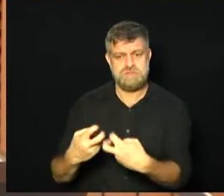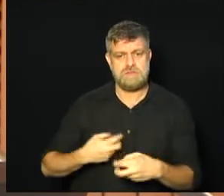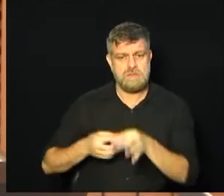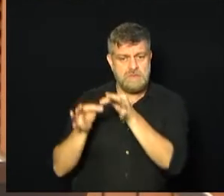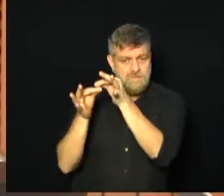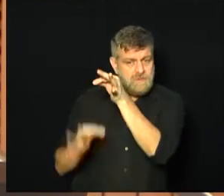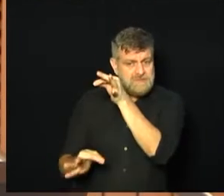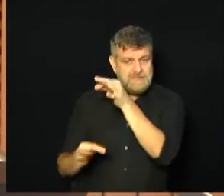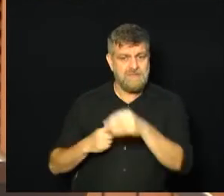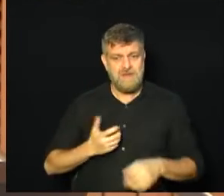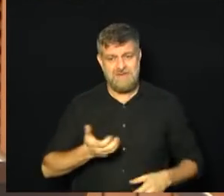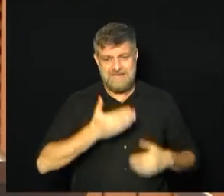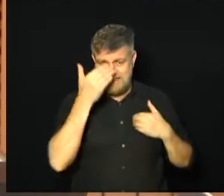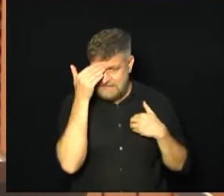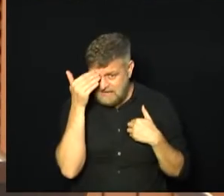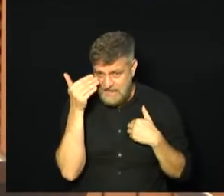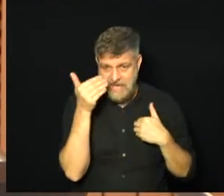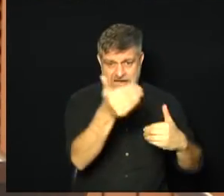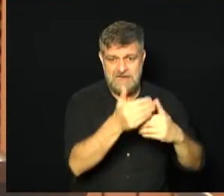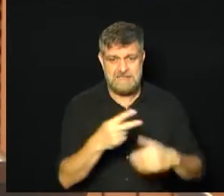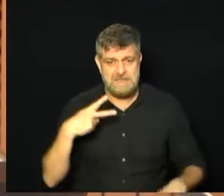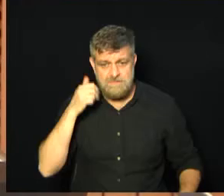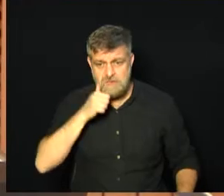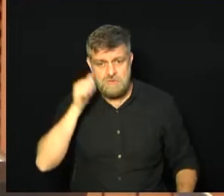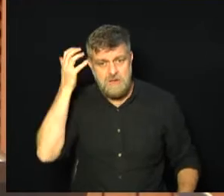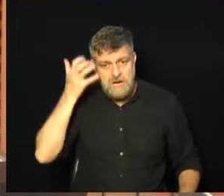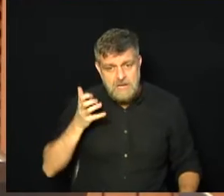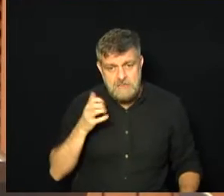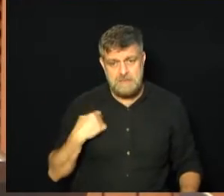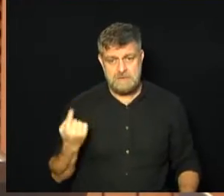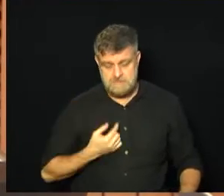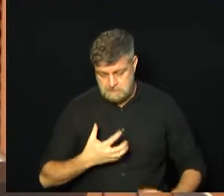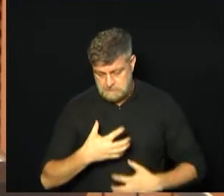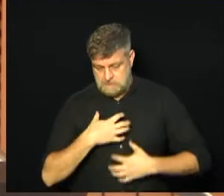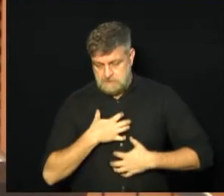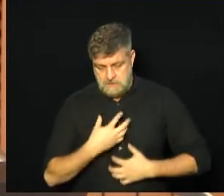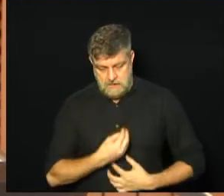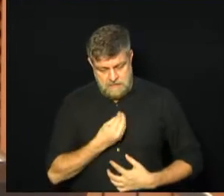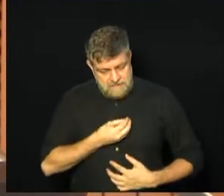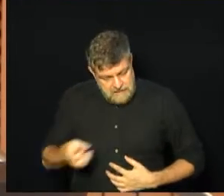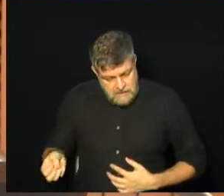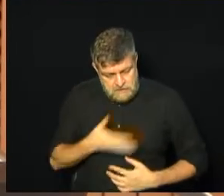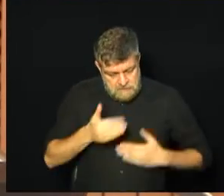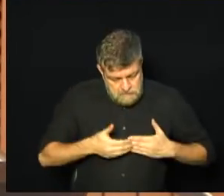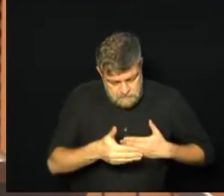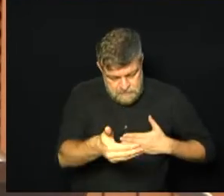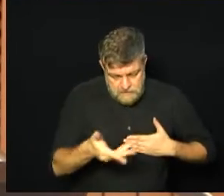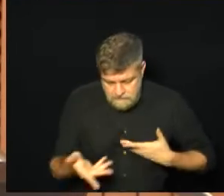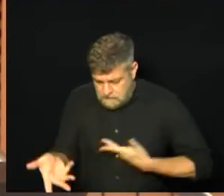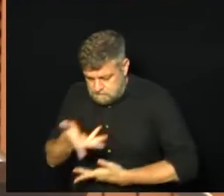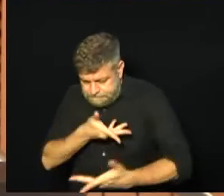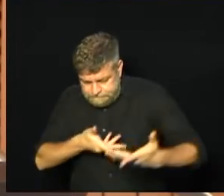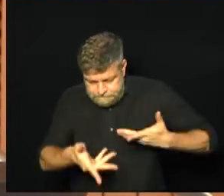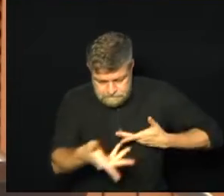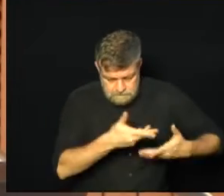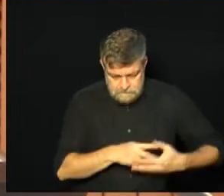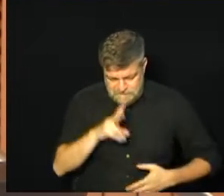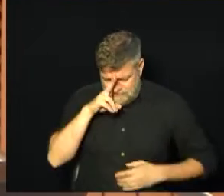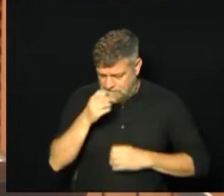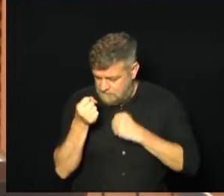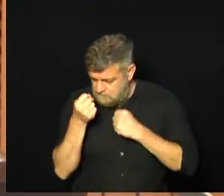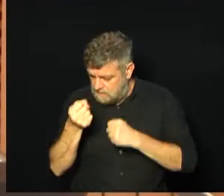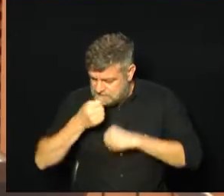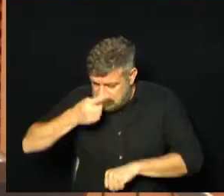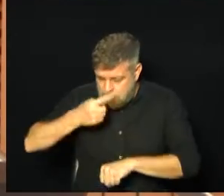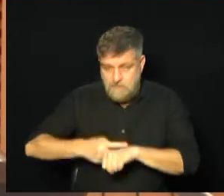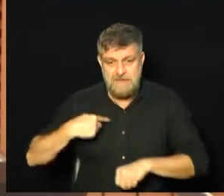estender, e eu queria agradecer, viu, Guida, mesmo, que isso oxigena a gente para poder compartilhar com outros, para ter esse espaço, fortalecer os momentos em que a